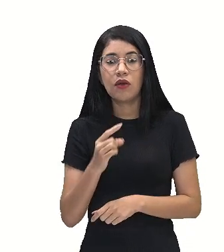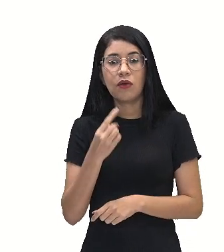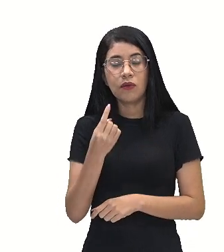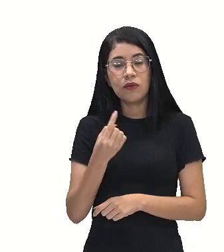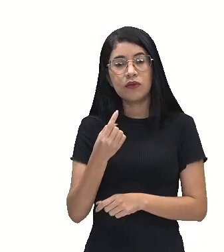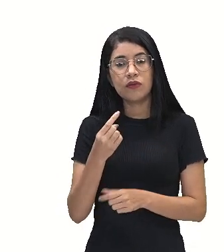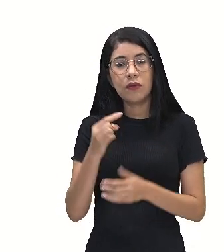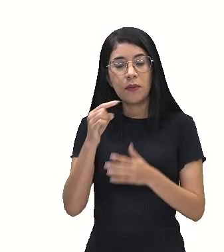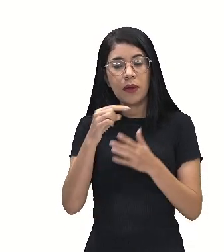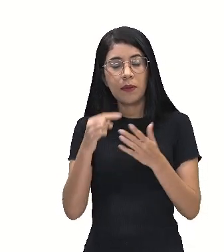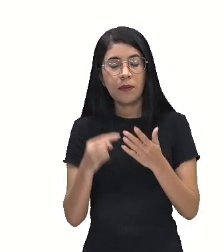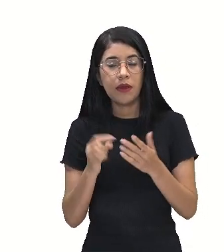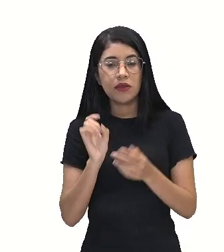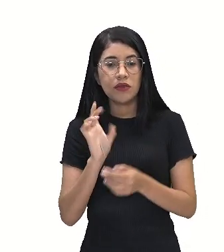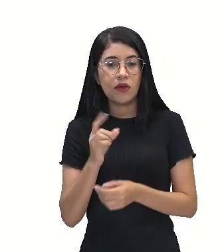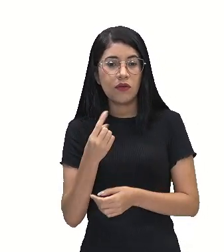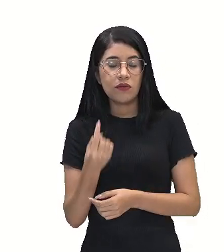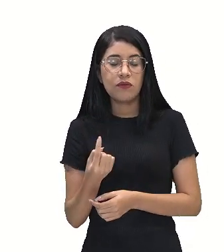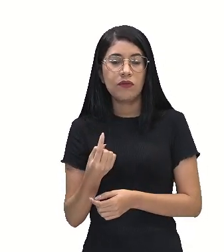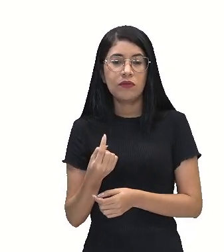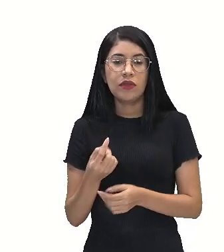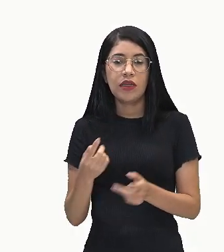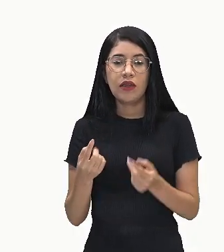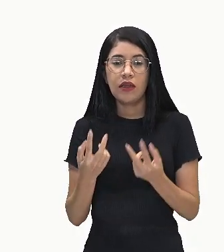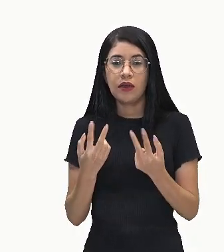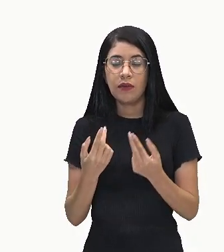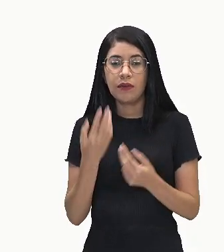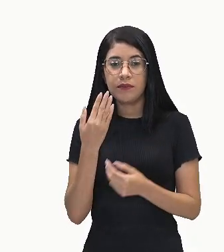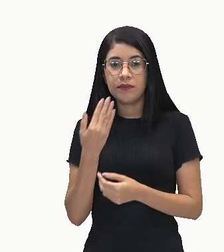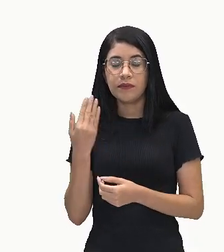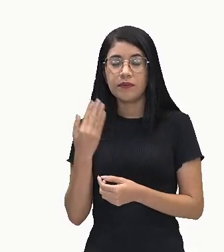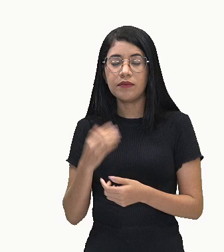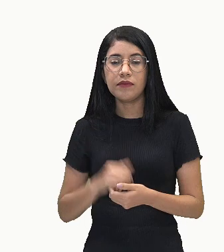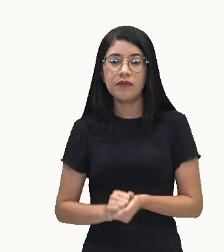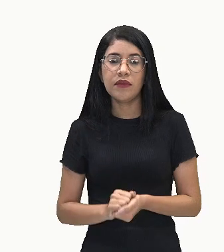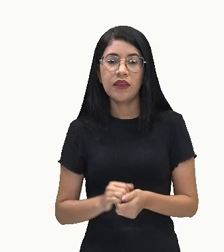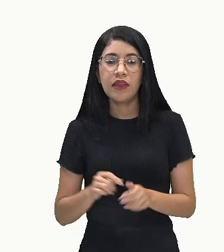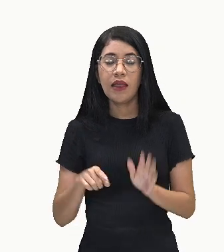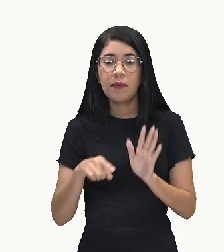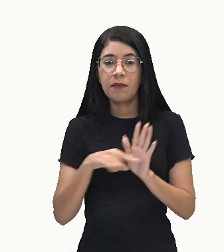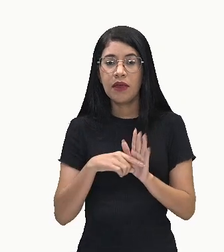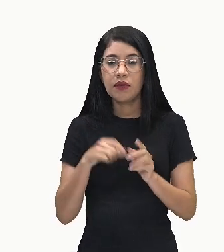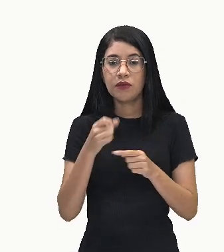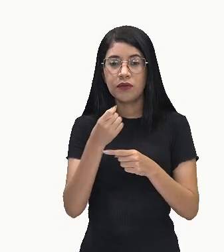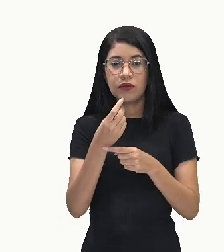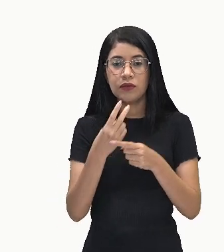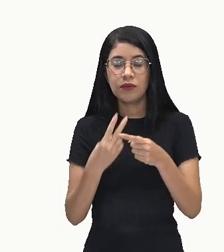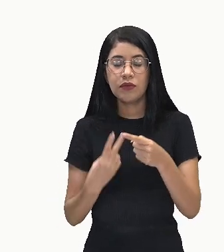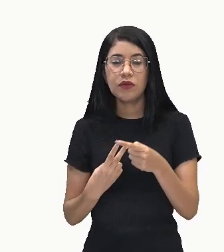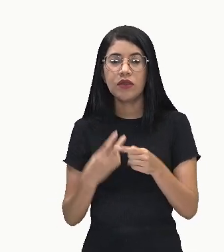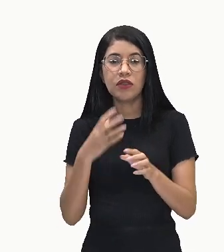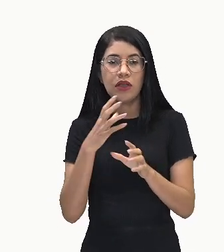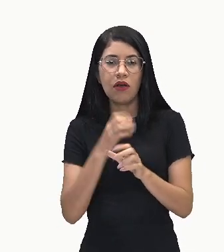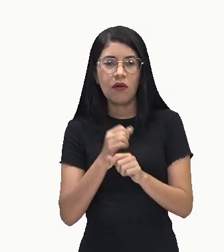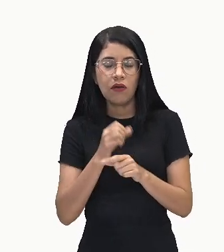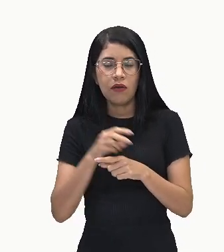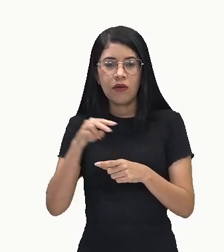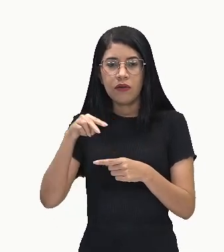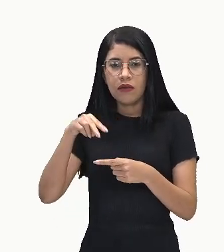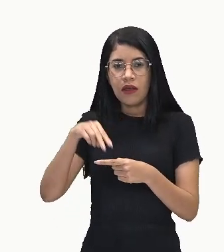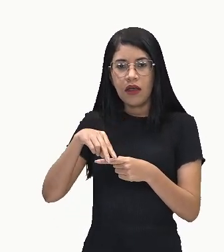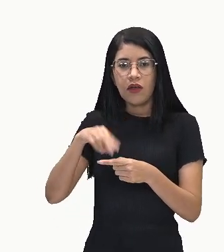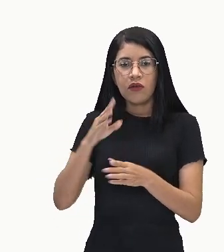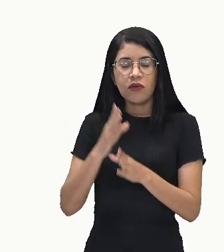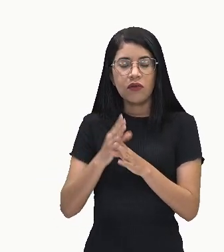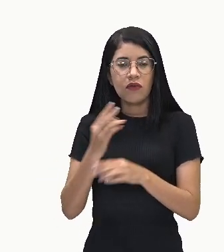elemento. Conforme temos aqui no nosso desenvolvimento, ó. Calculamos o delta, que deu 0.